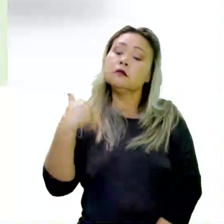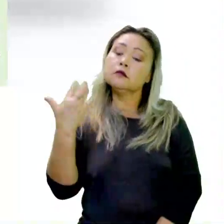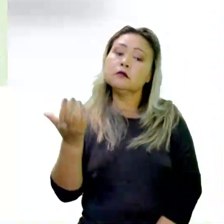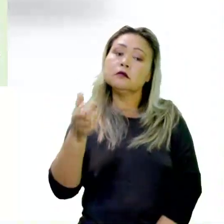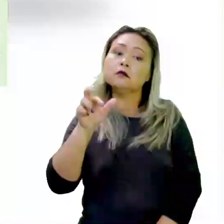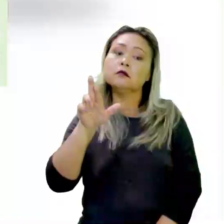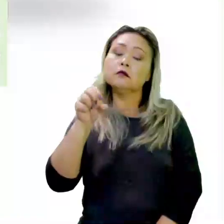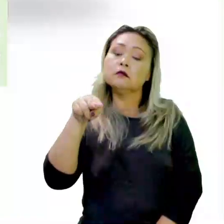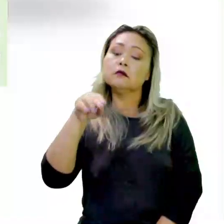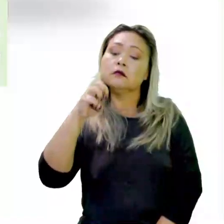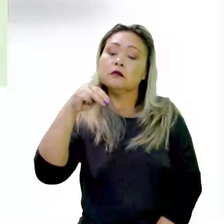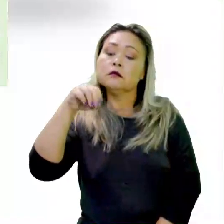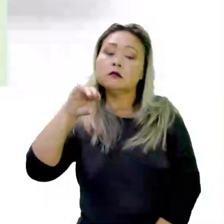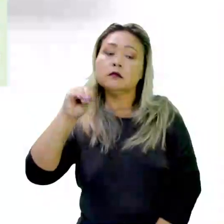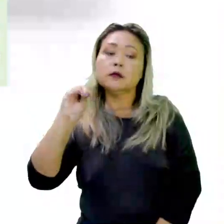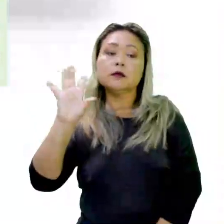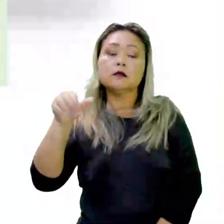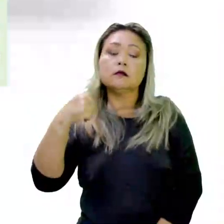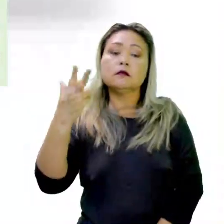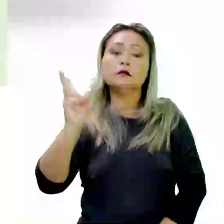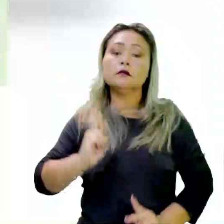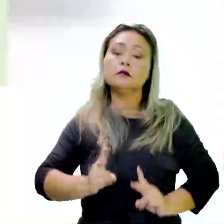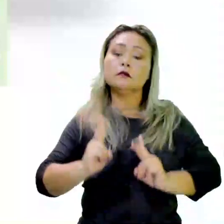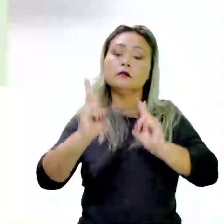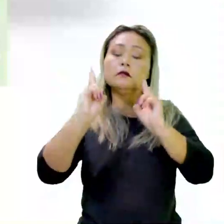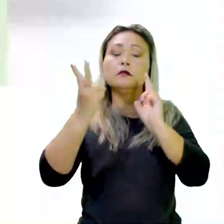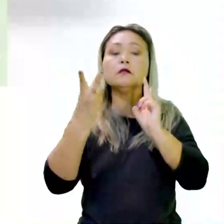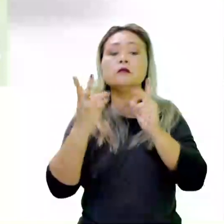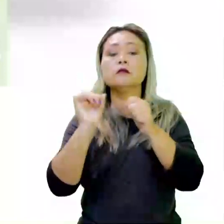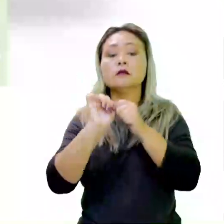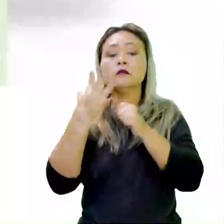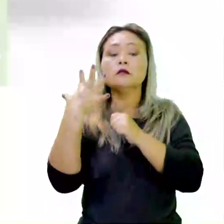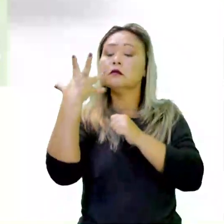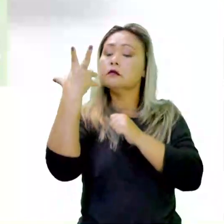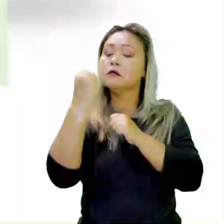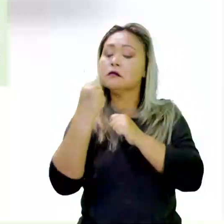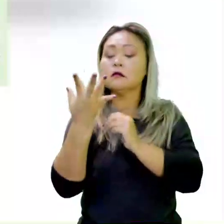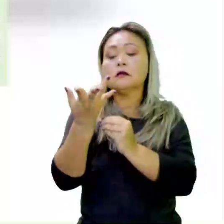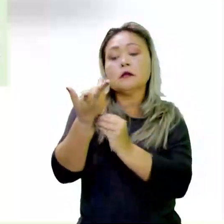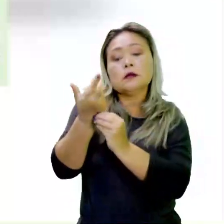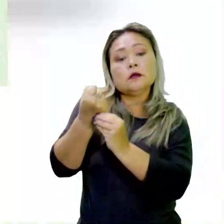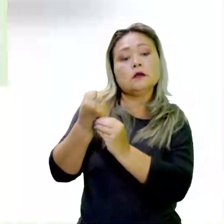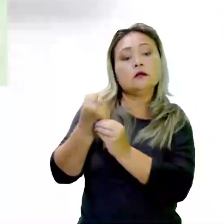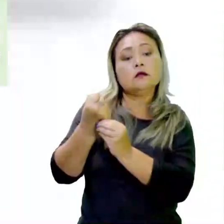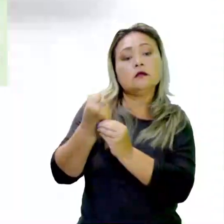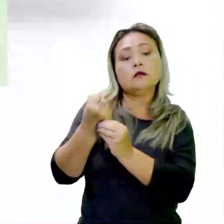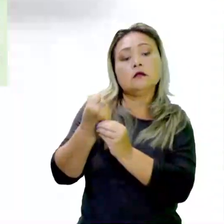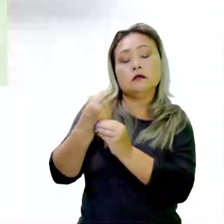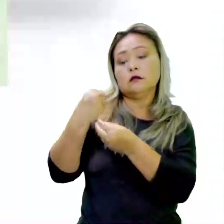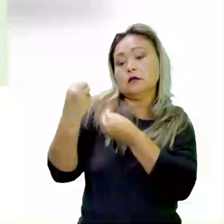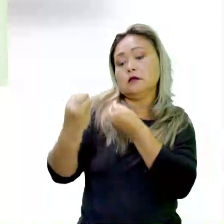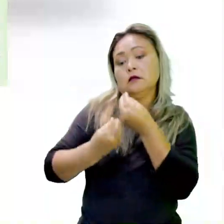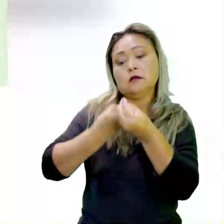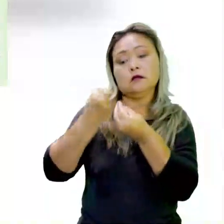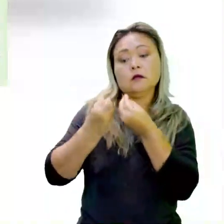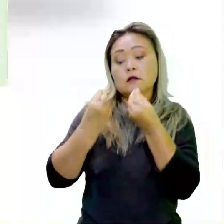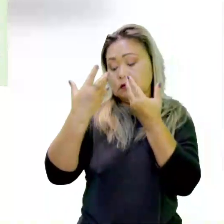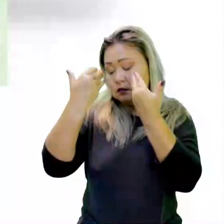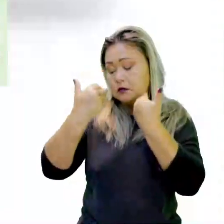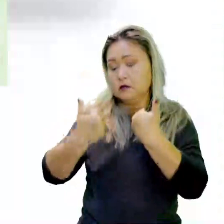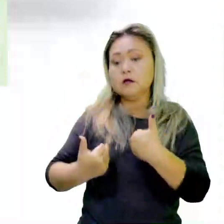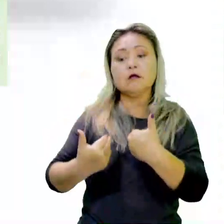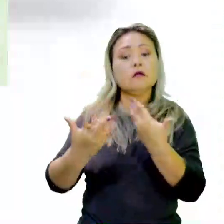o Renascimento, as características mais importantes são a valorização da estética artística, a forma, né, a